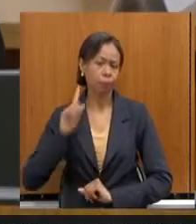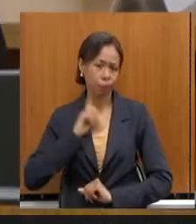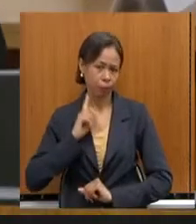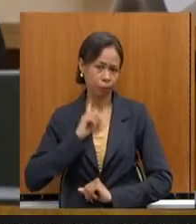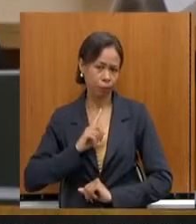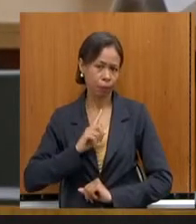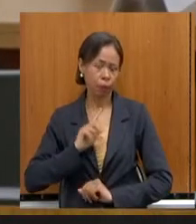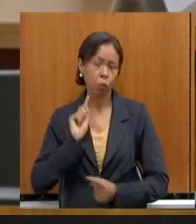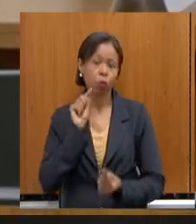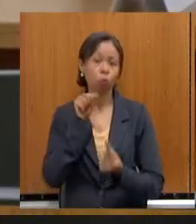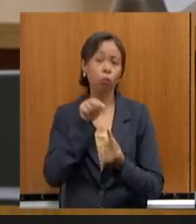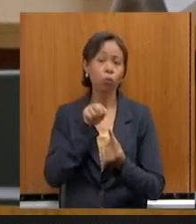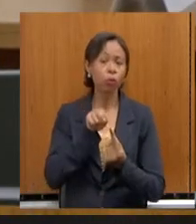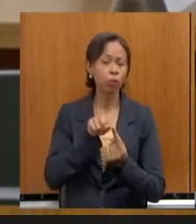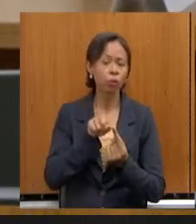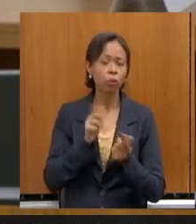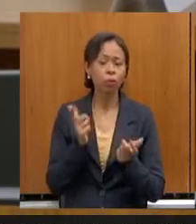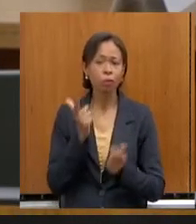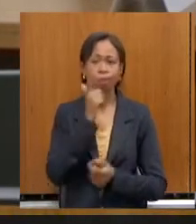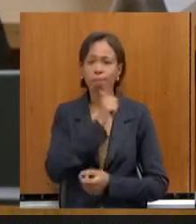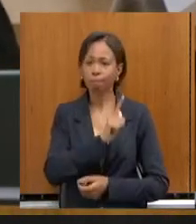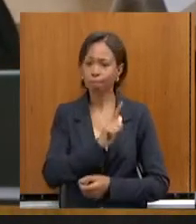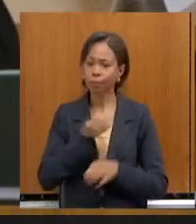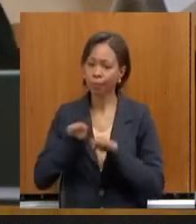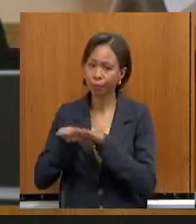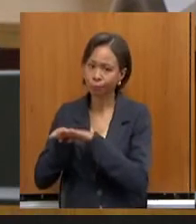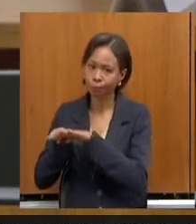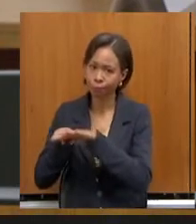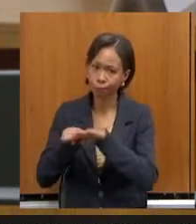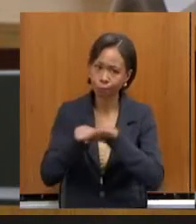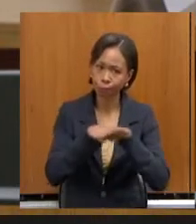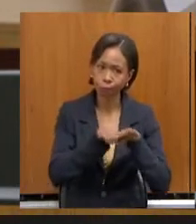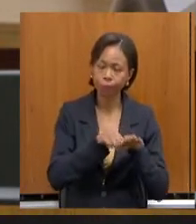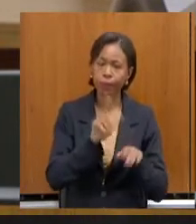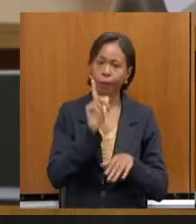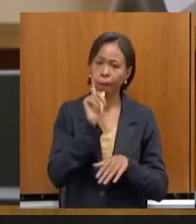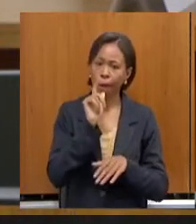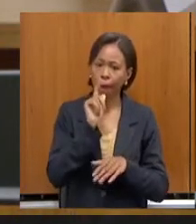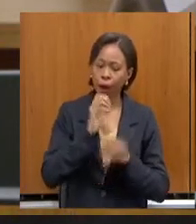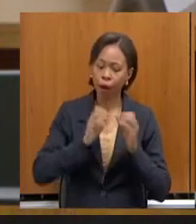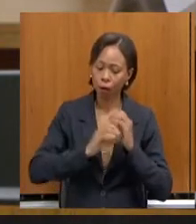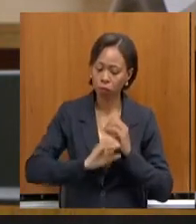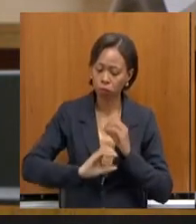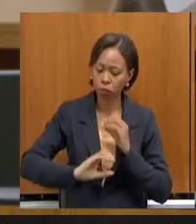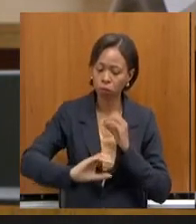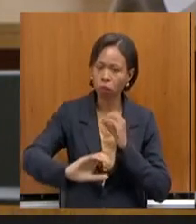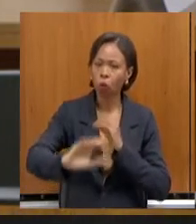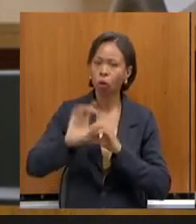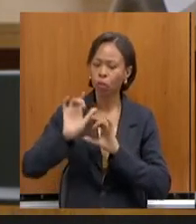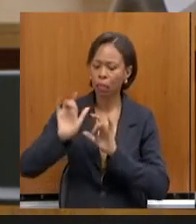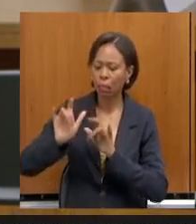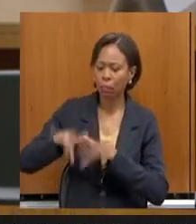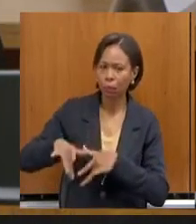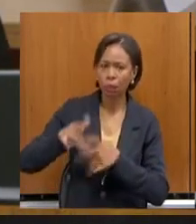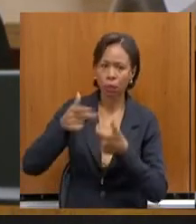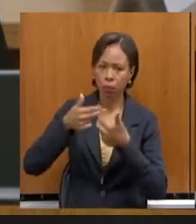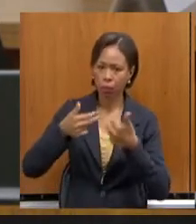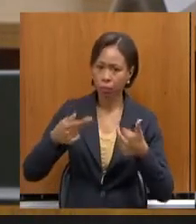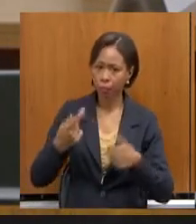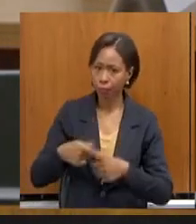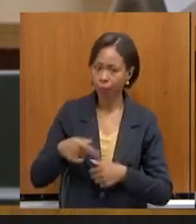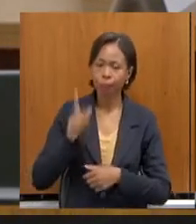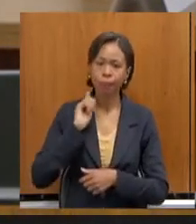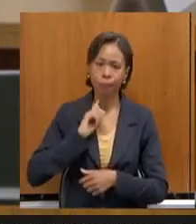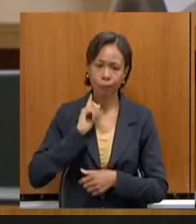gente possa atingir a tão esperada universalização da água esgoto resíduos sólidos no nosso estado de Minas Gerais estamos